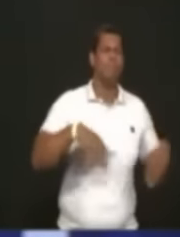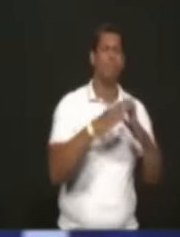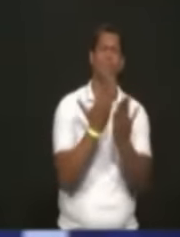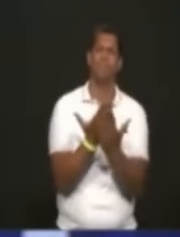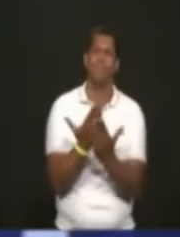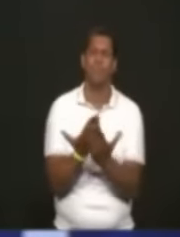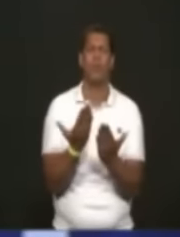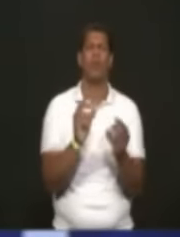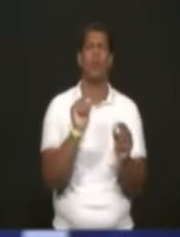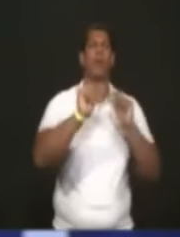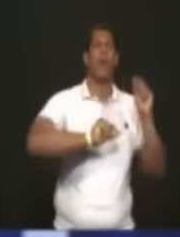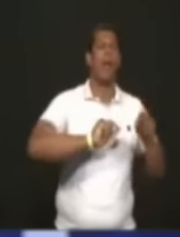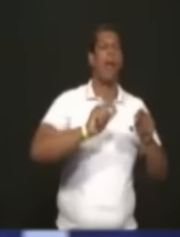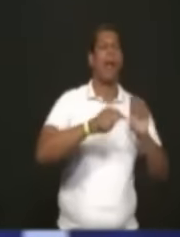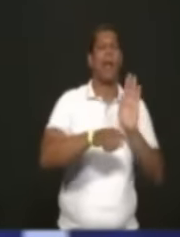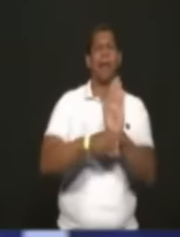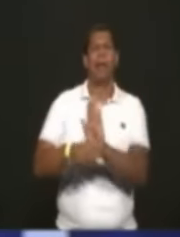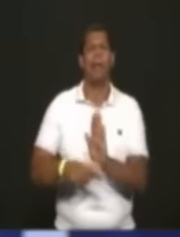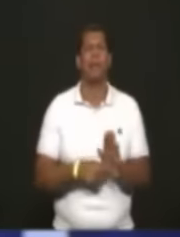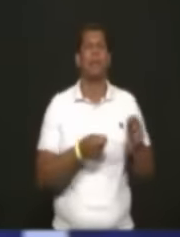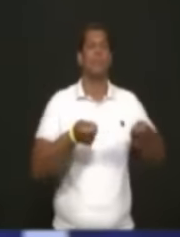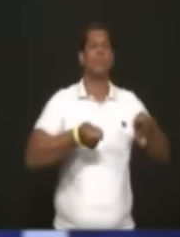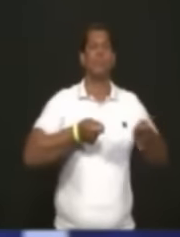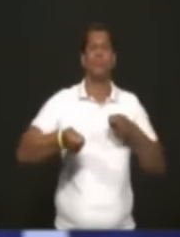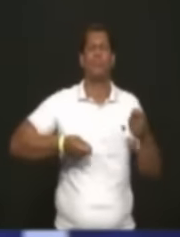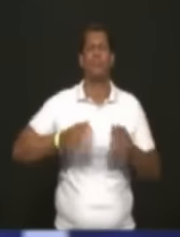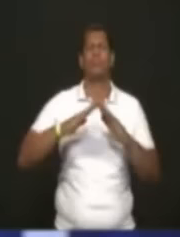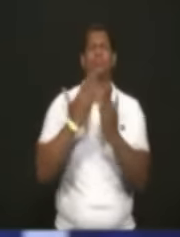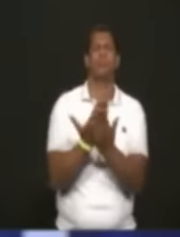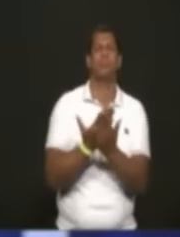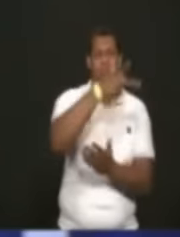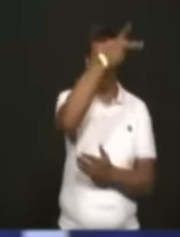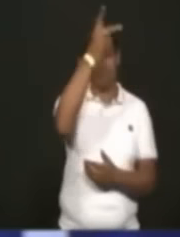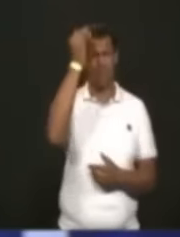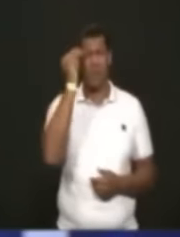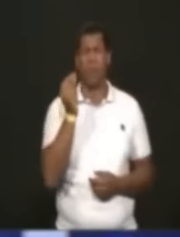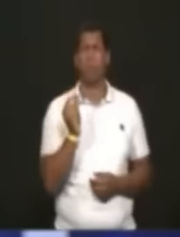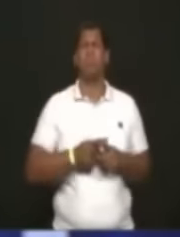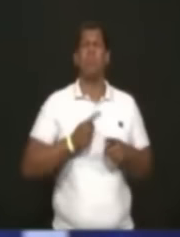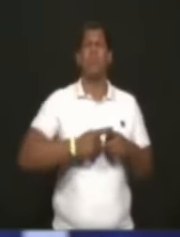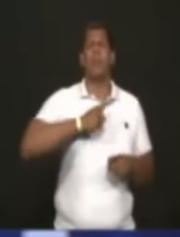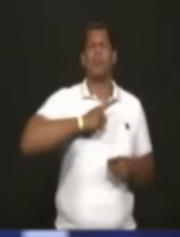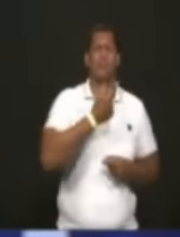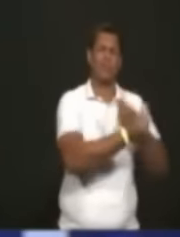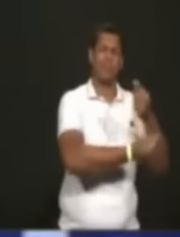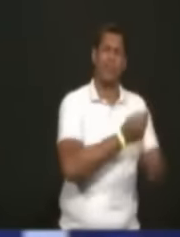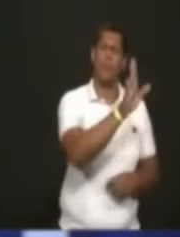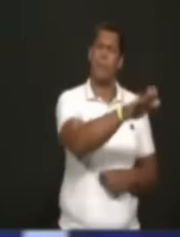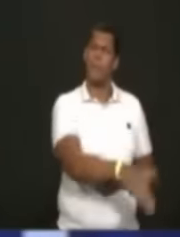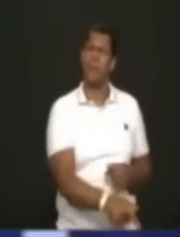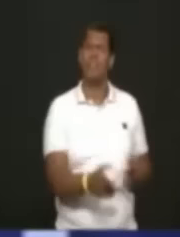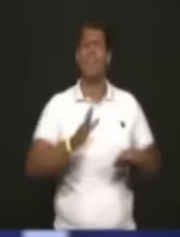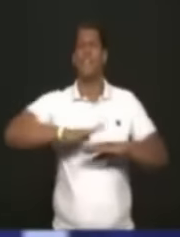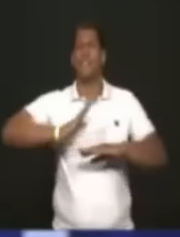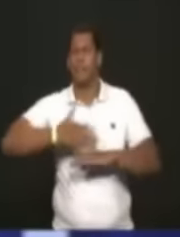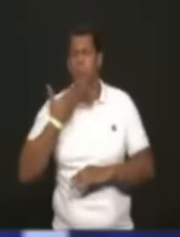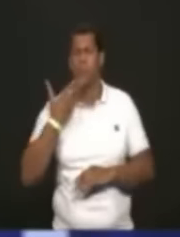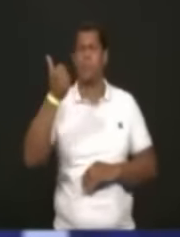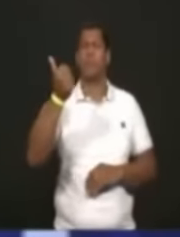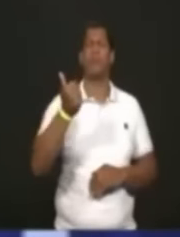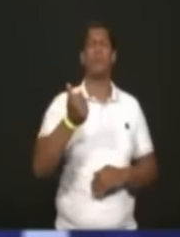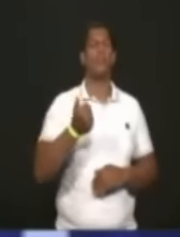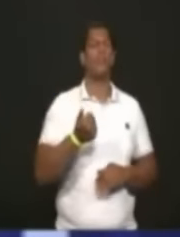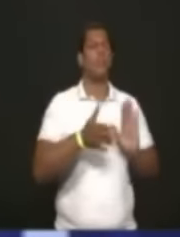para administrar as escolas públicas. Por quê? Porque elas custam menos e fazem muito melhor. É essa a